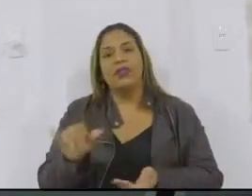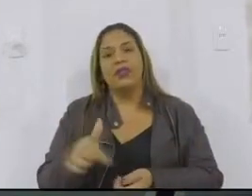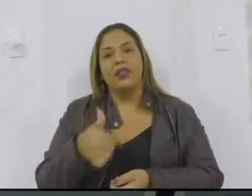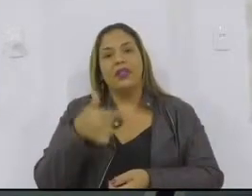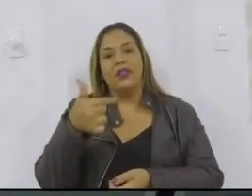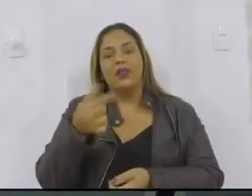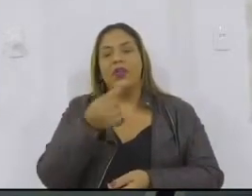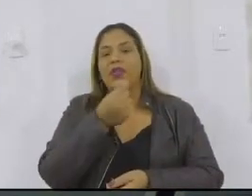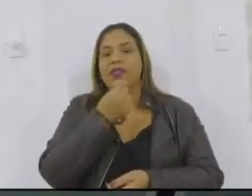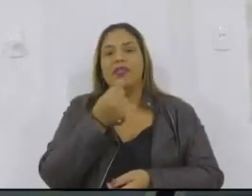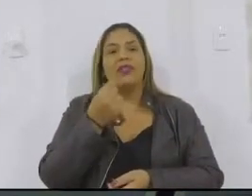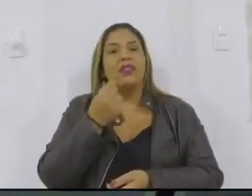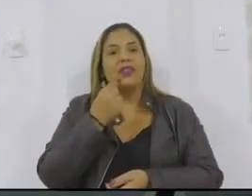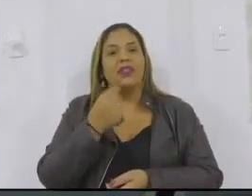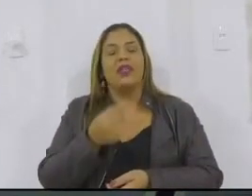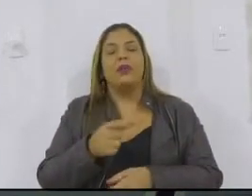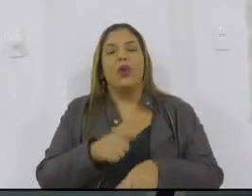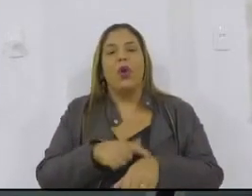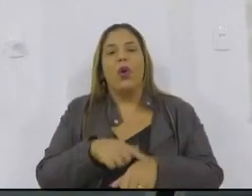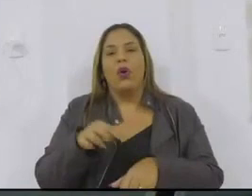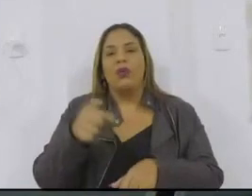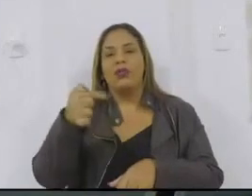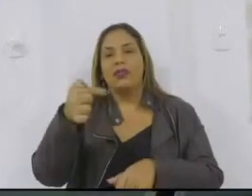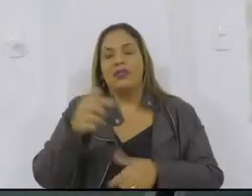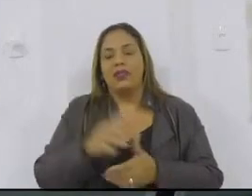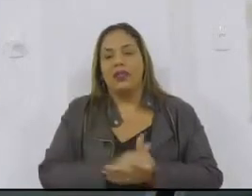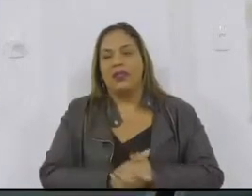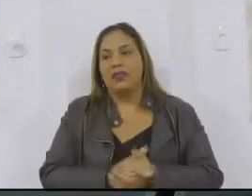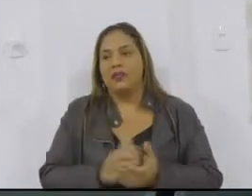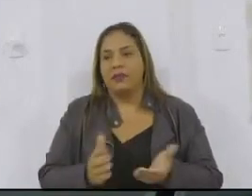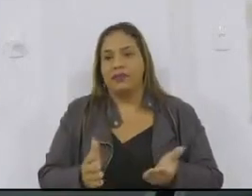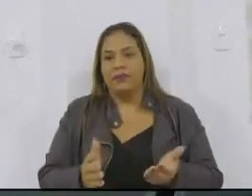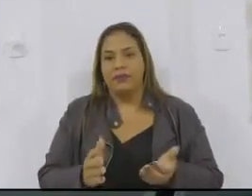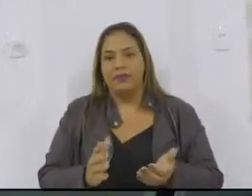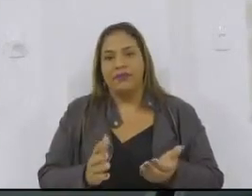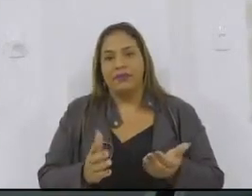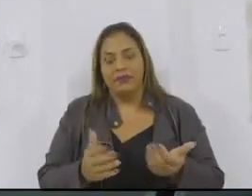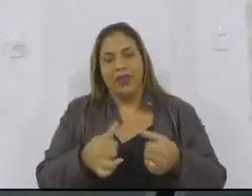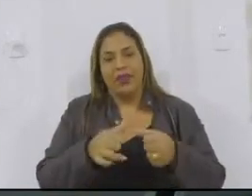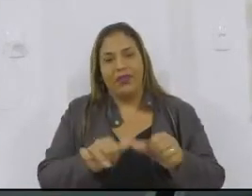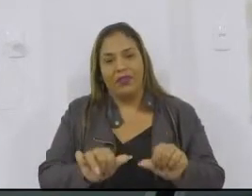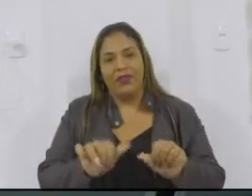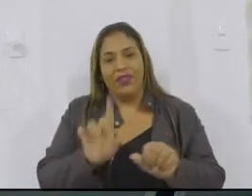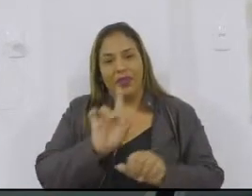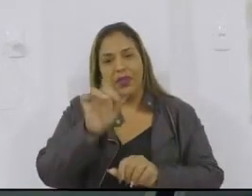de setembro, às 19 horas. Fiquemos todos com Deus, boa noite.